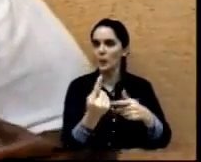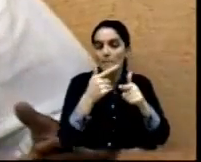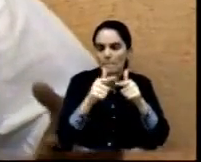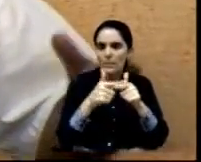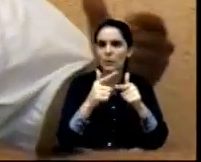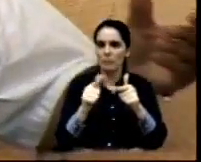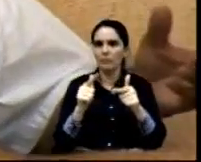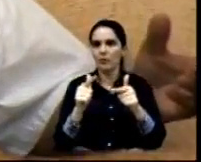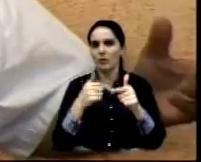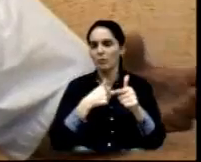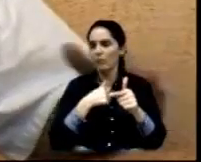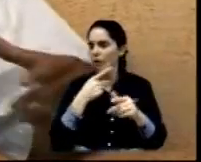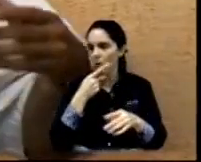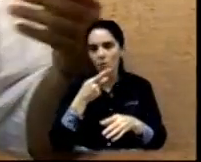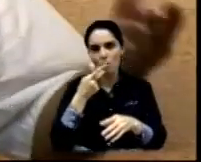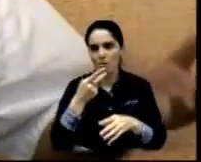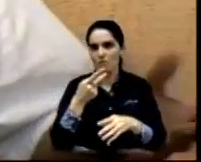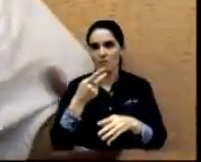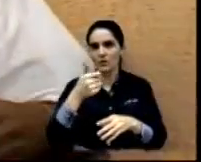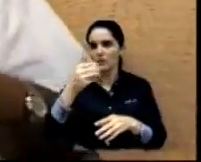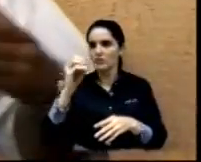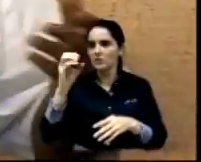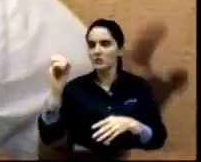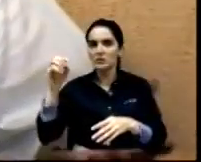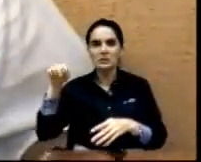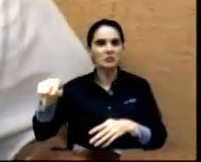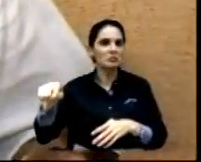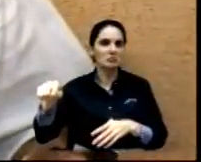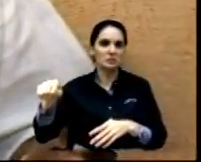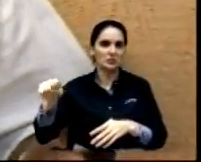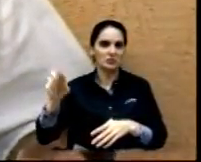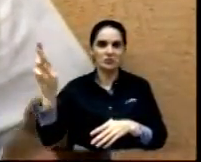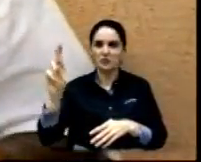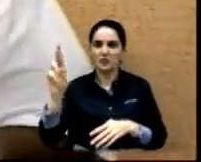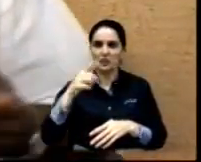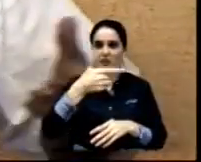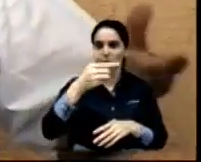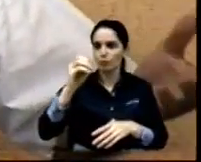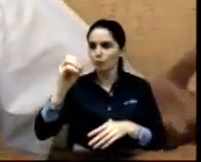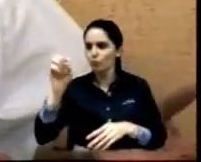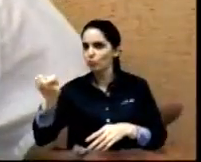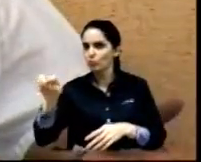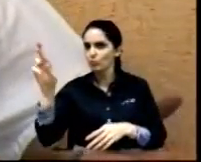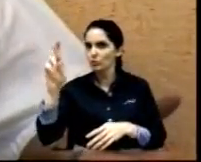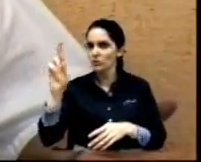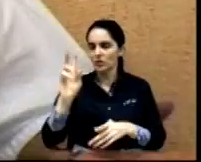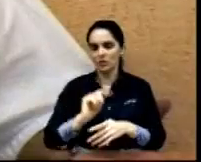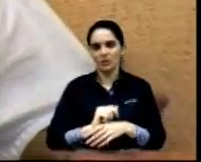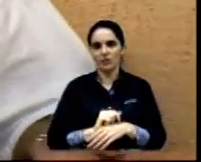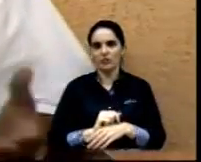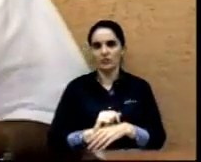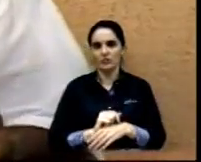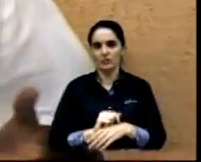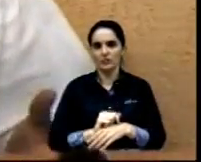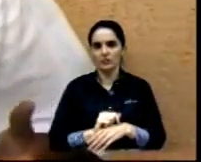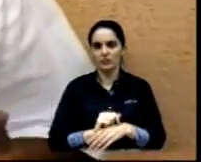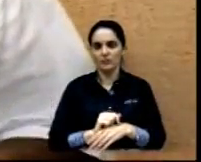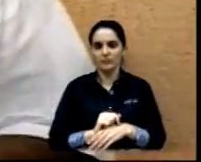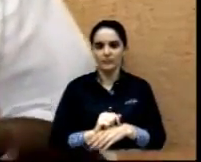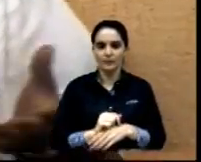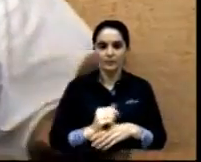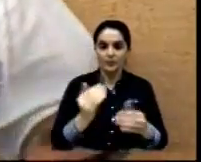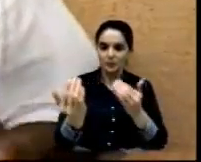bem, gente, eu não estou falando de 100 mil reais, de 200 mil reais, porque eu sei que quando você licita as coisas, você pode encontrar